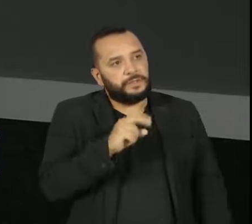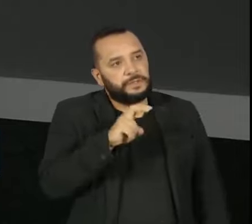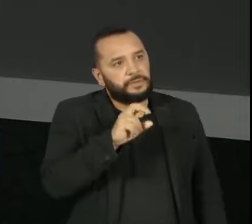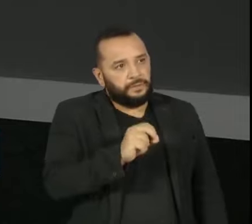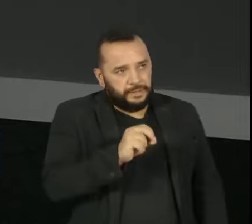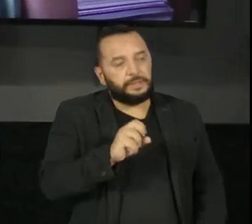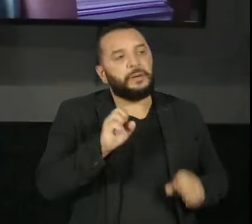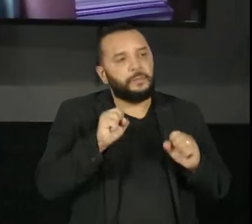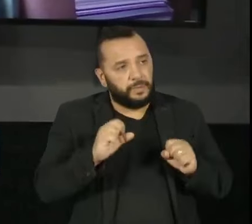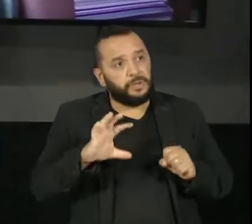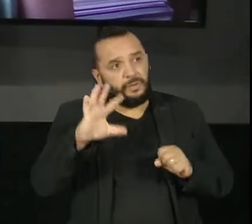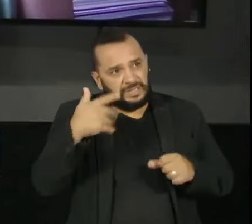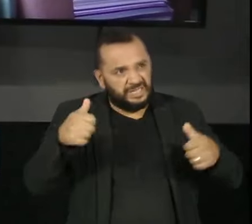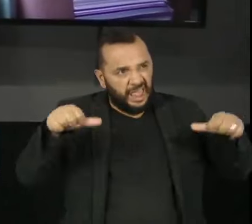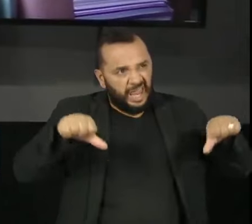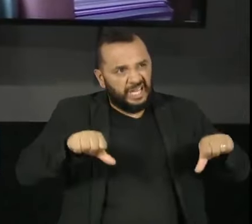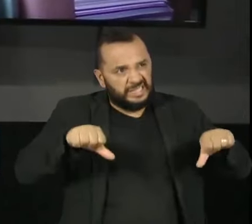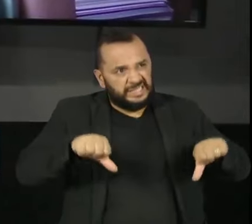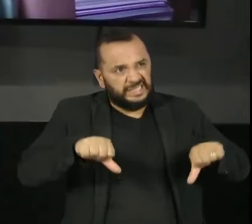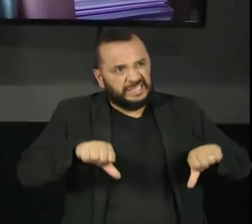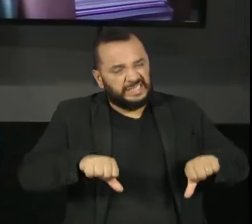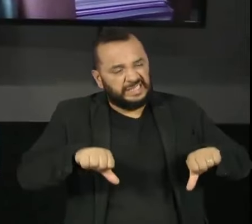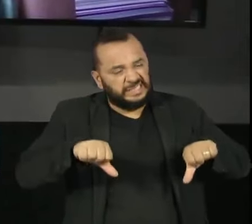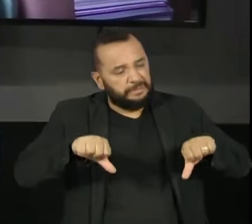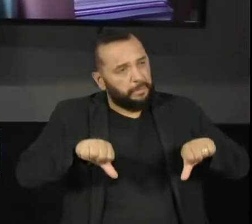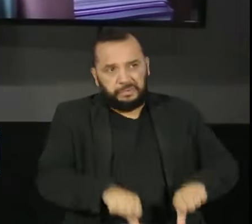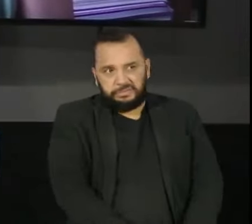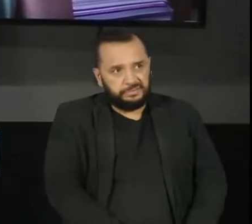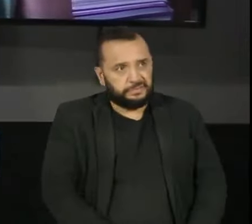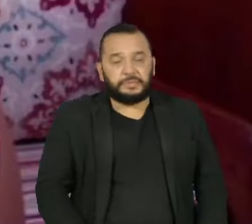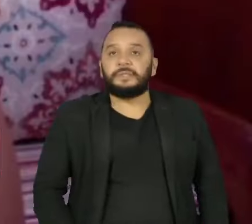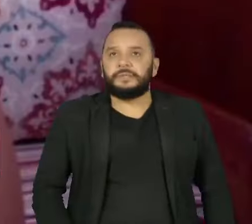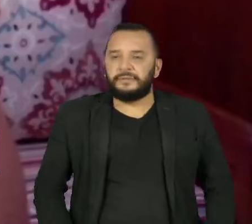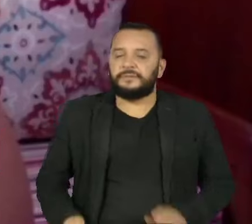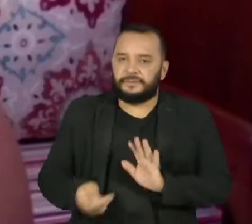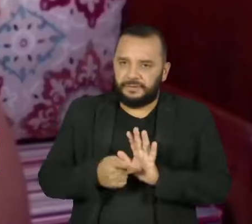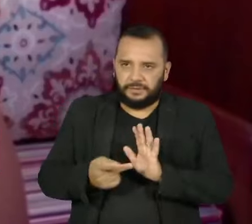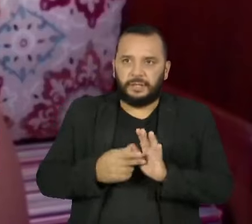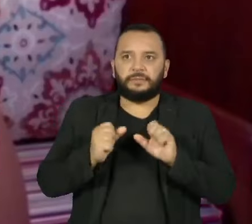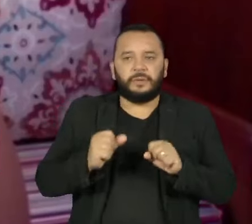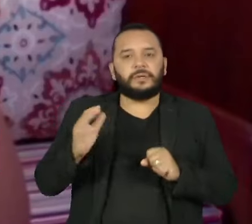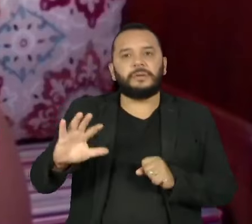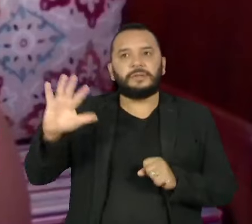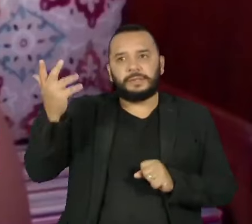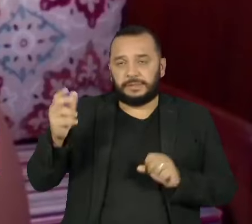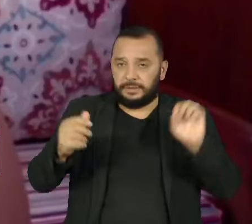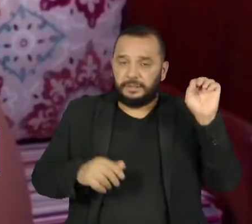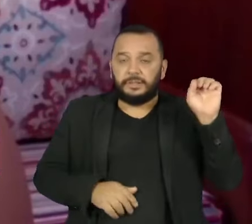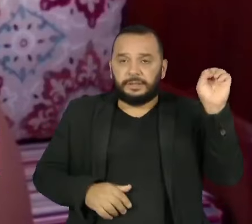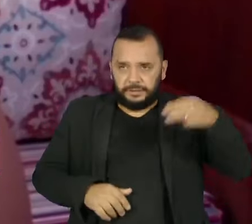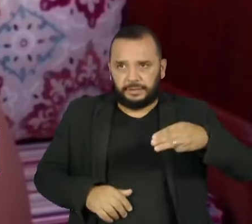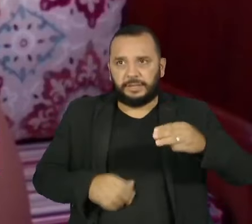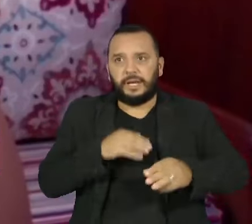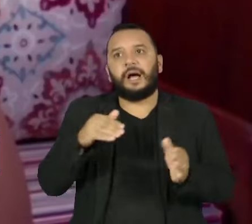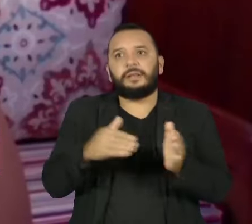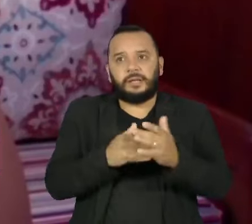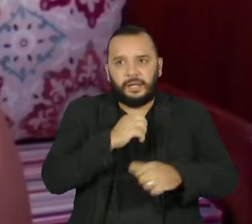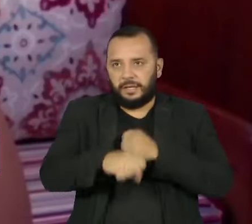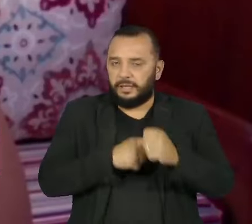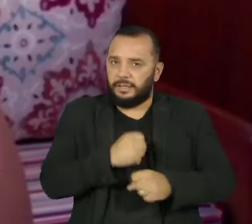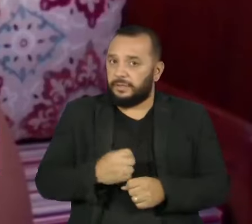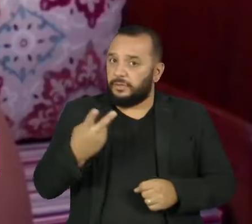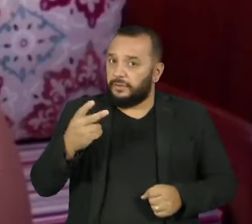situação limite potencialmente com muitas incertezas associadas mas sim né incertezas não são exatamente aquilo